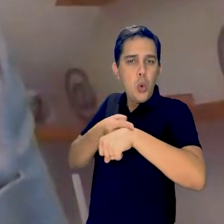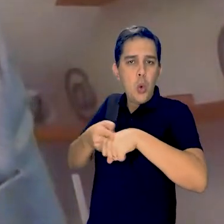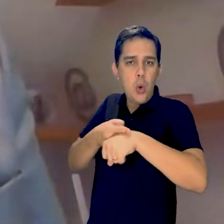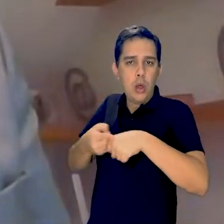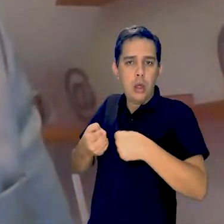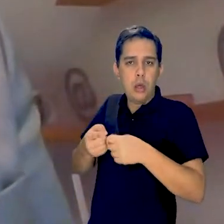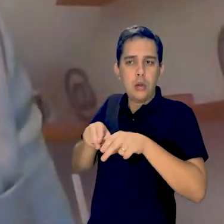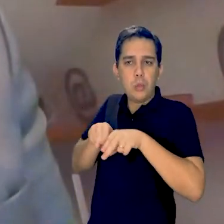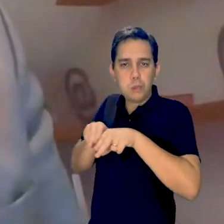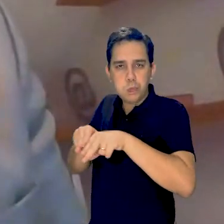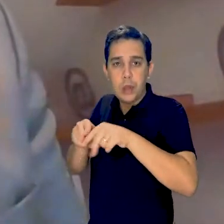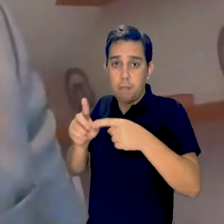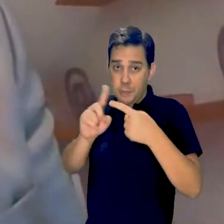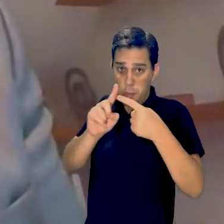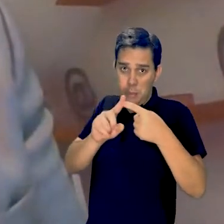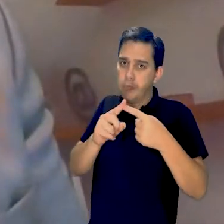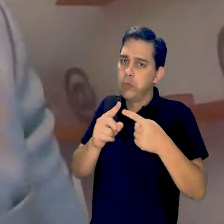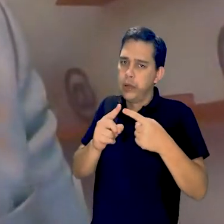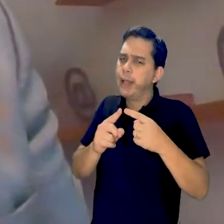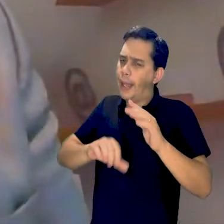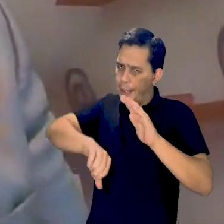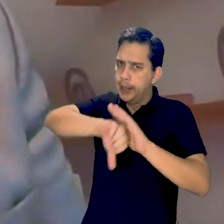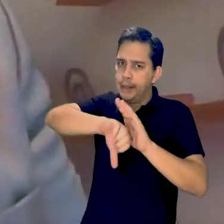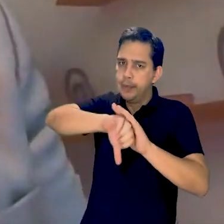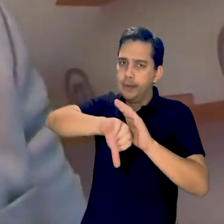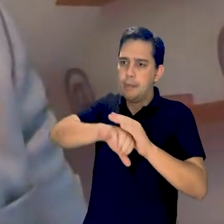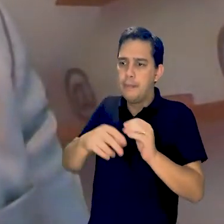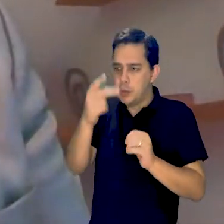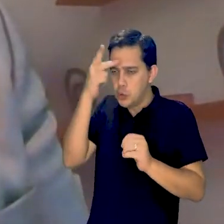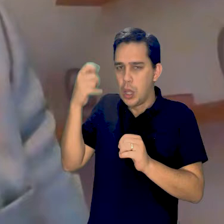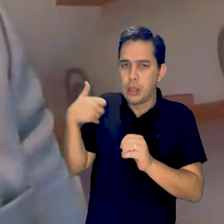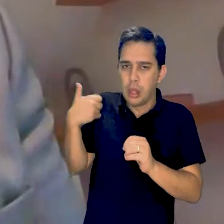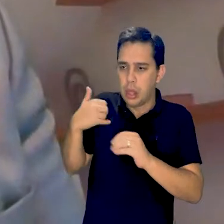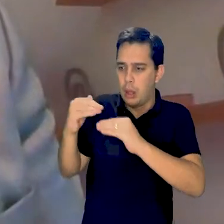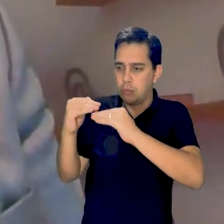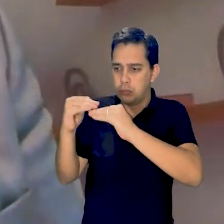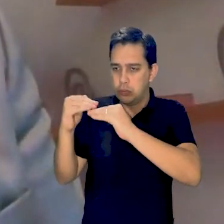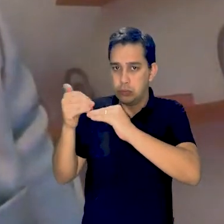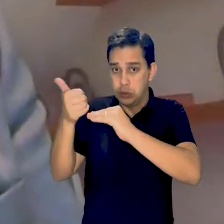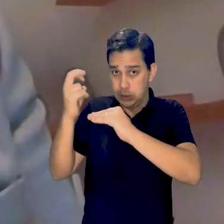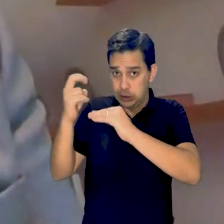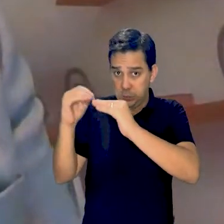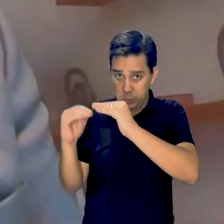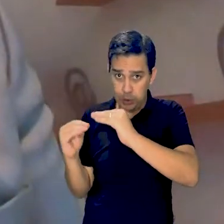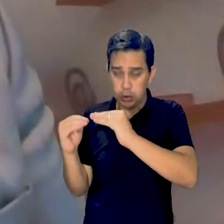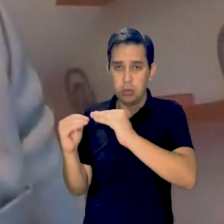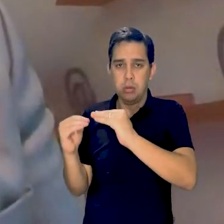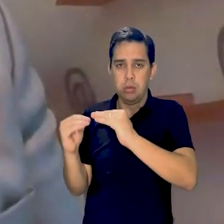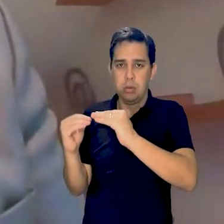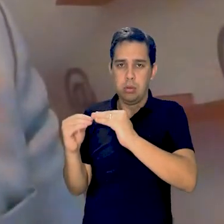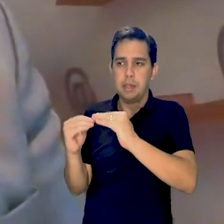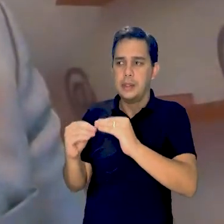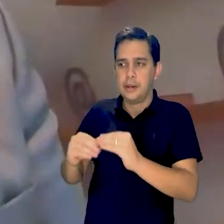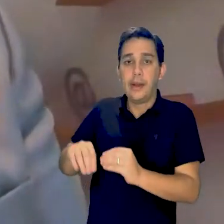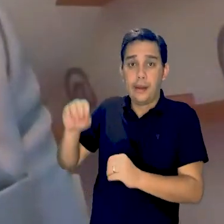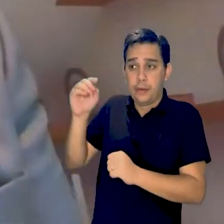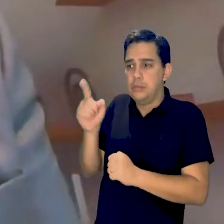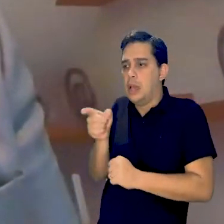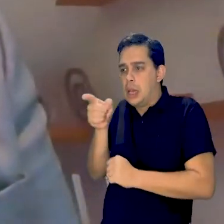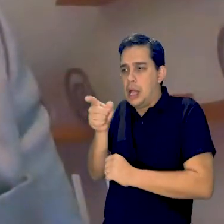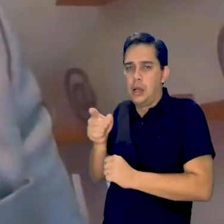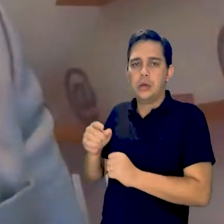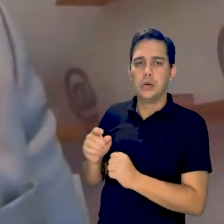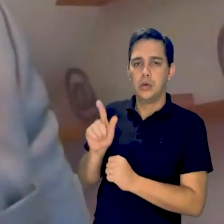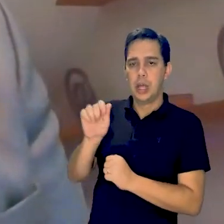registrar o que está sendo imputado, conduta esta que está sendo imputada ao vereador Gabriel.